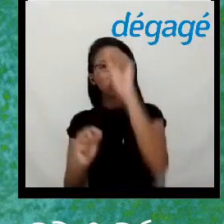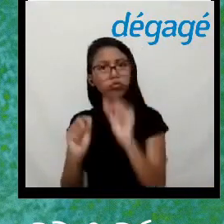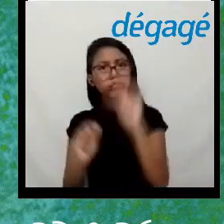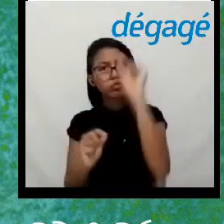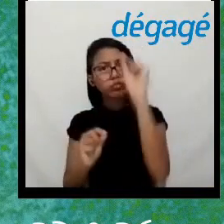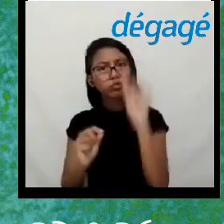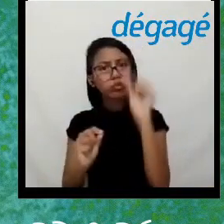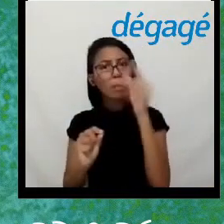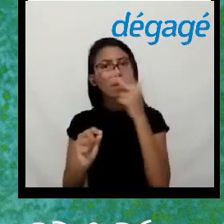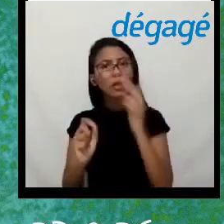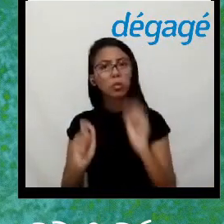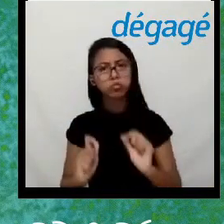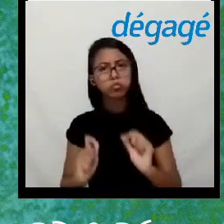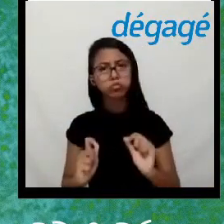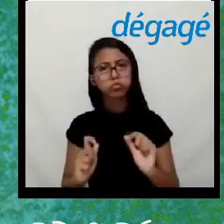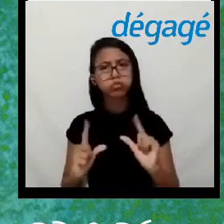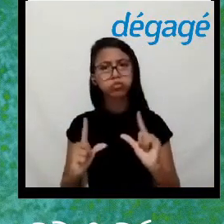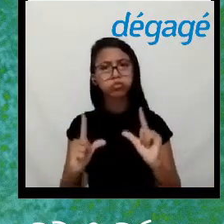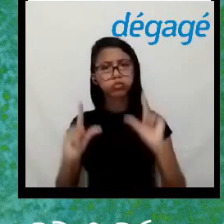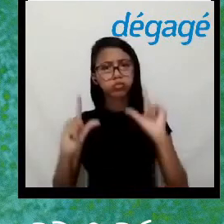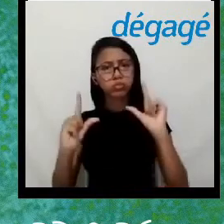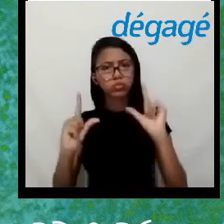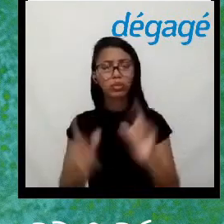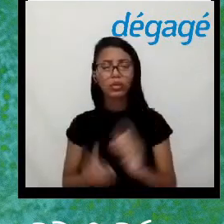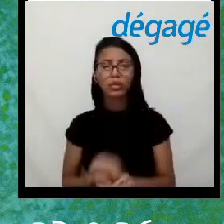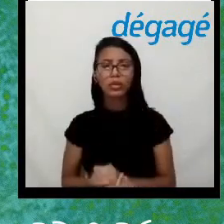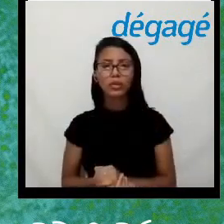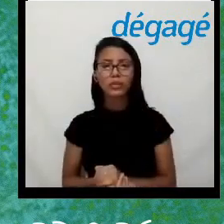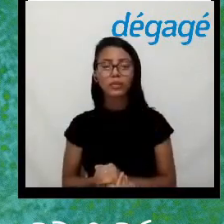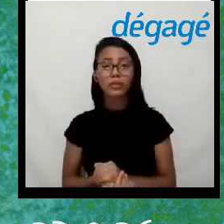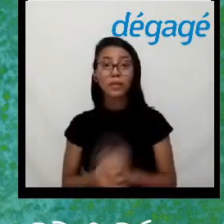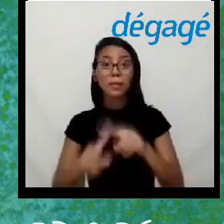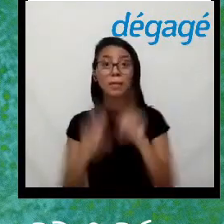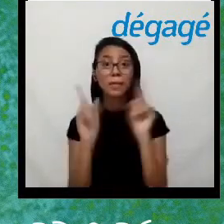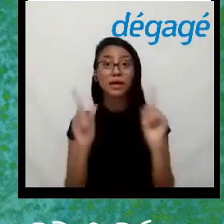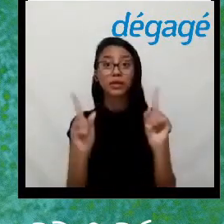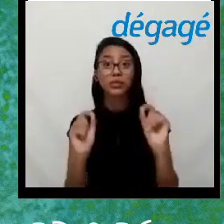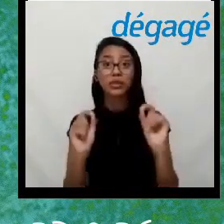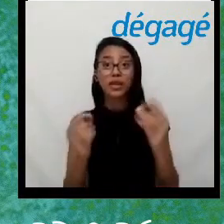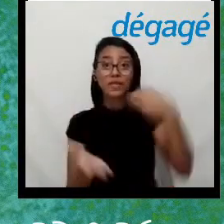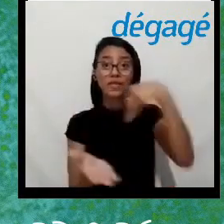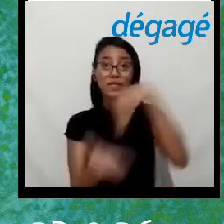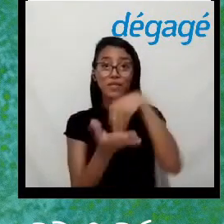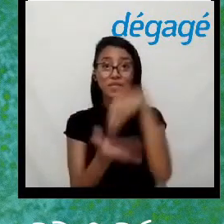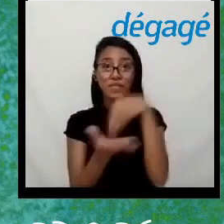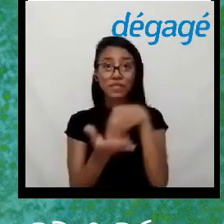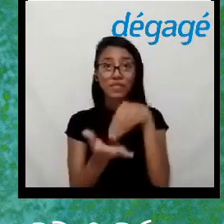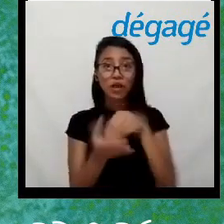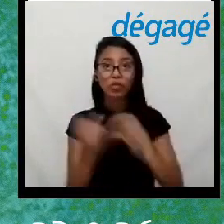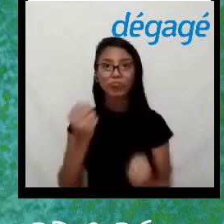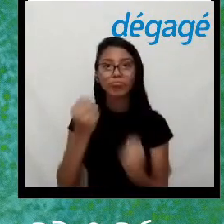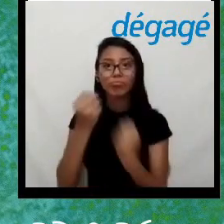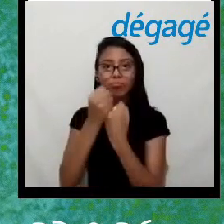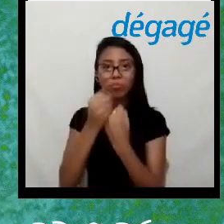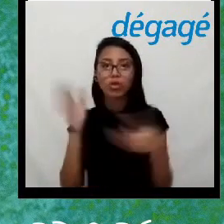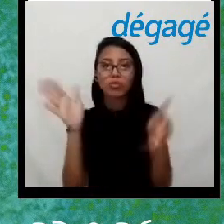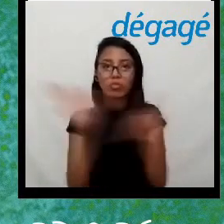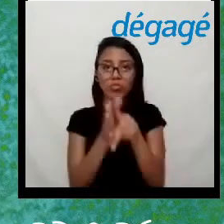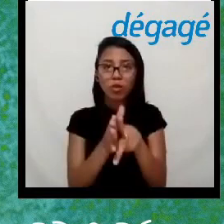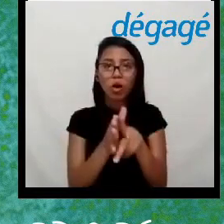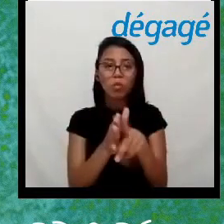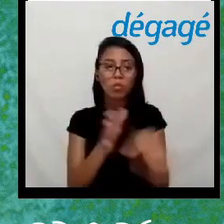dos casos de autismos pela falta de suporte educacional e terapêutico, deixando que a família